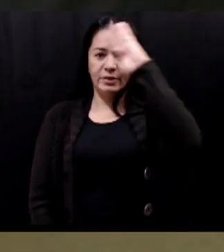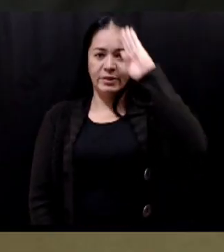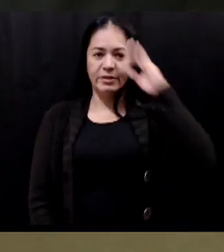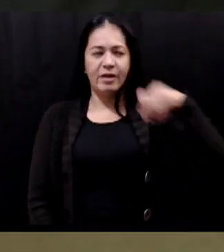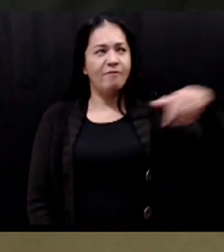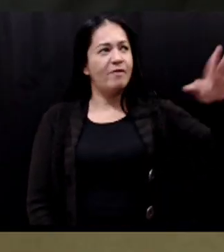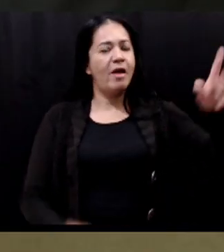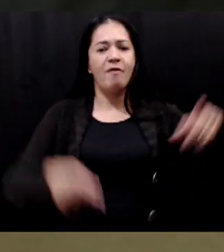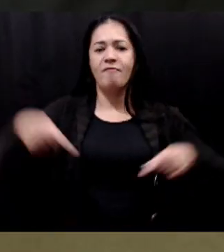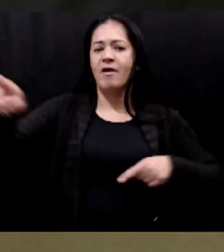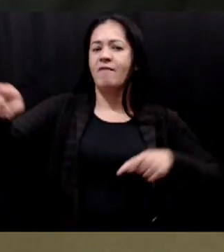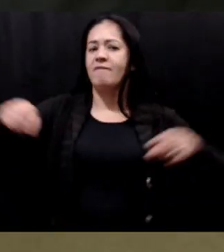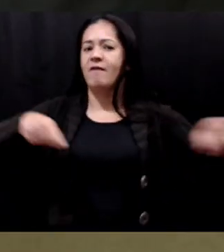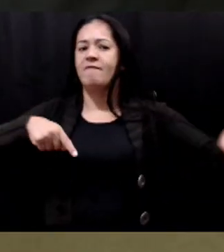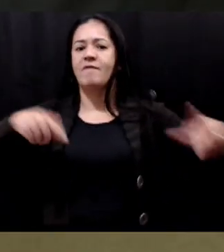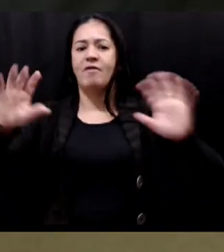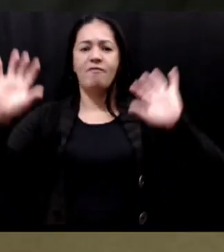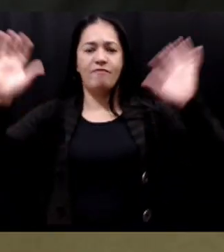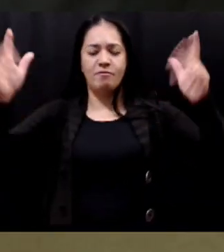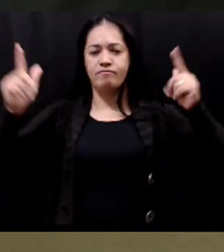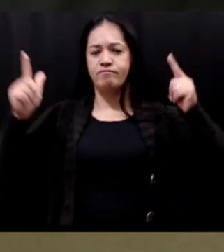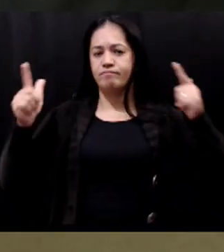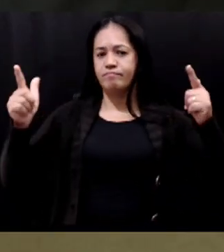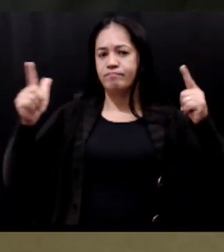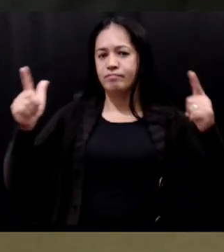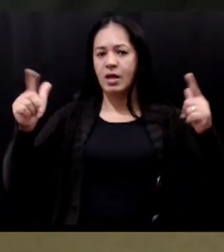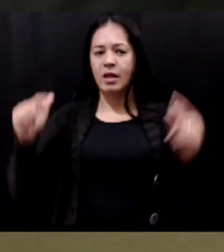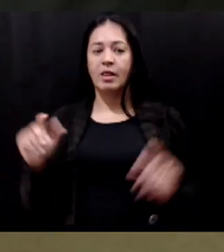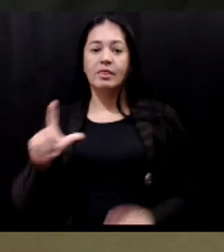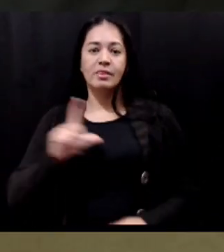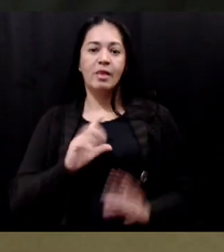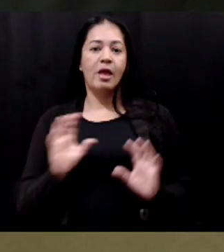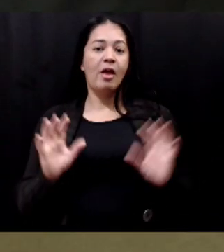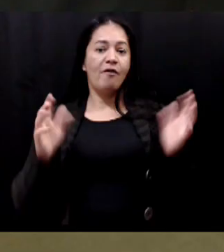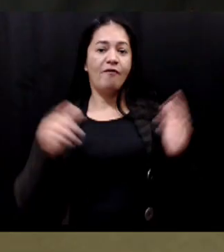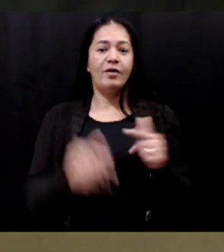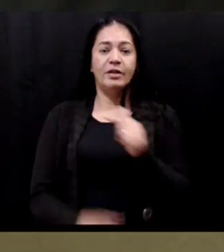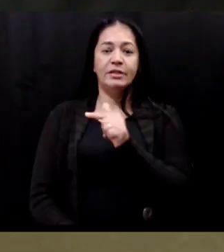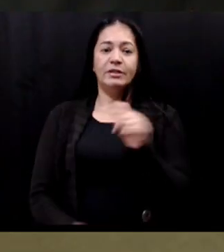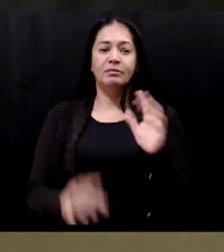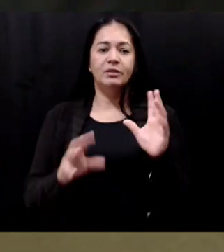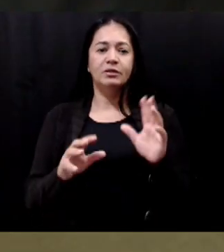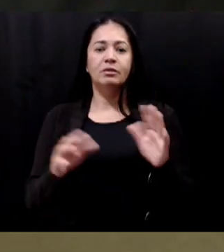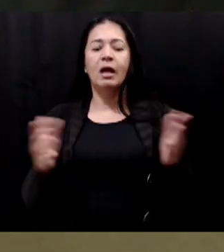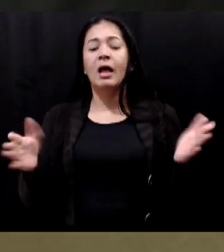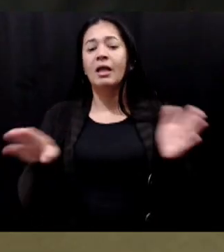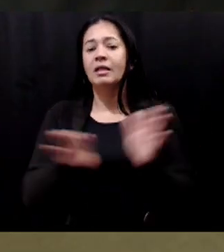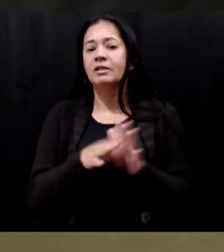e tem lá as festas de final de semana, mas até quando isso é assertivo e